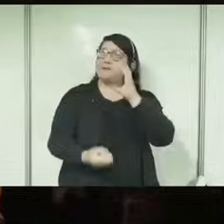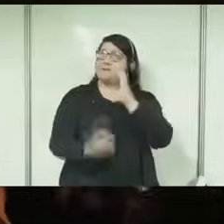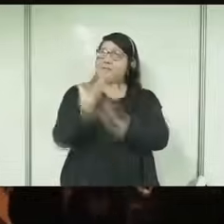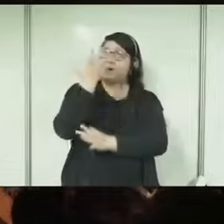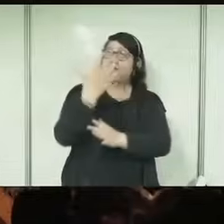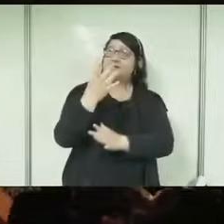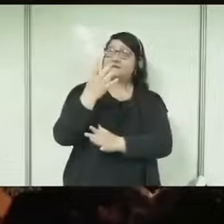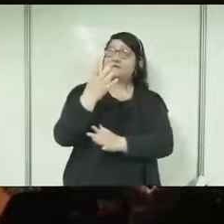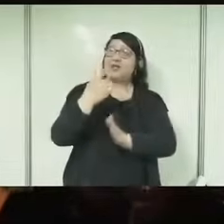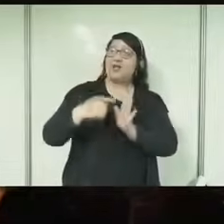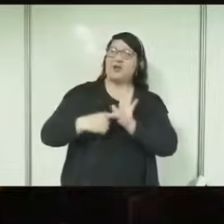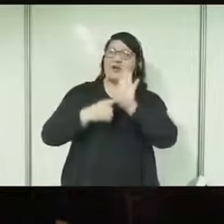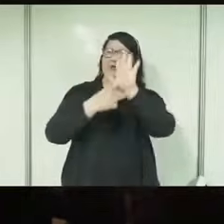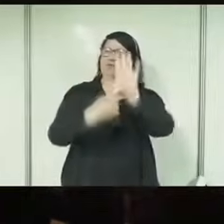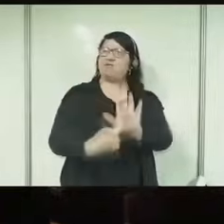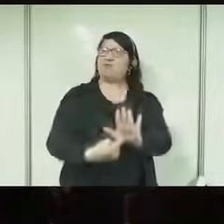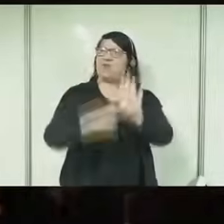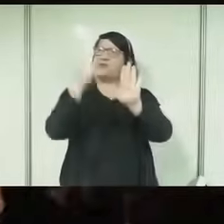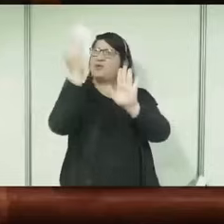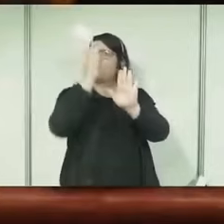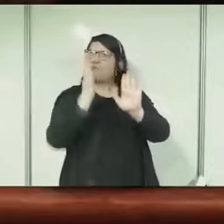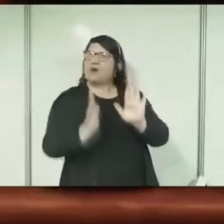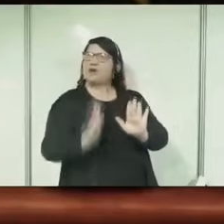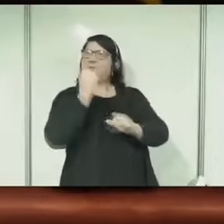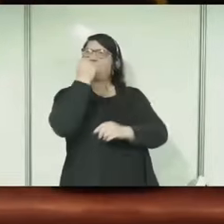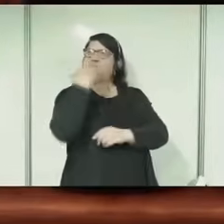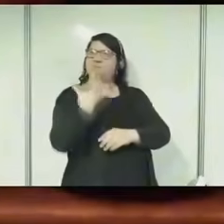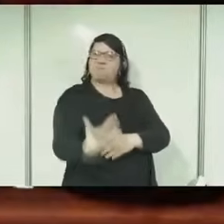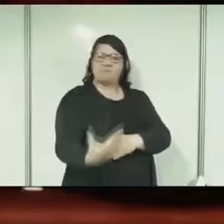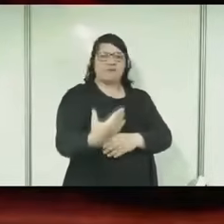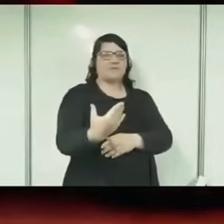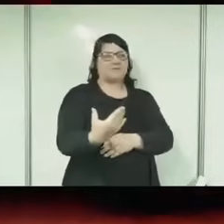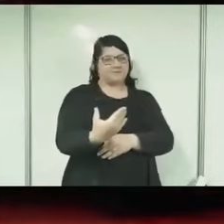um Brasil irmão.